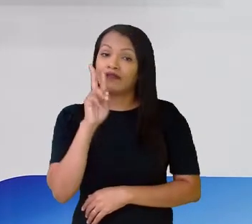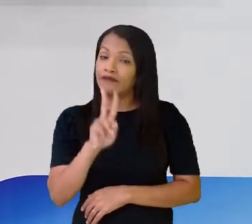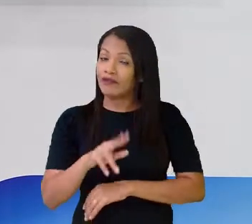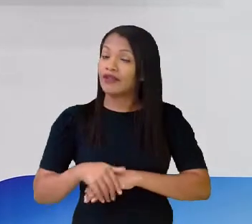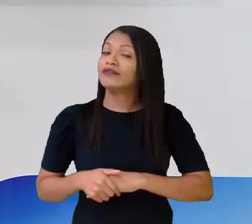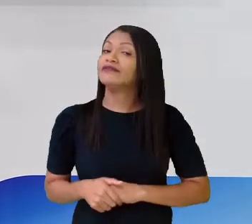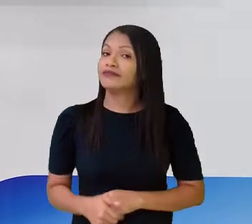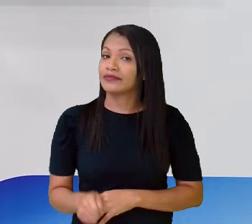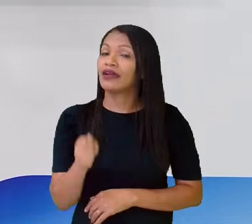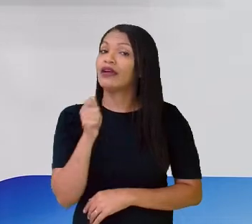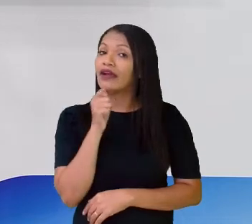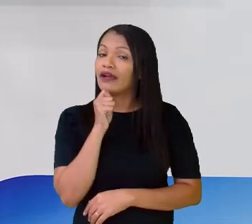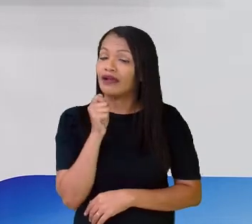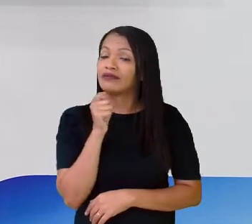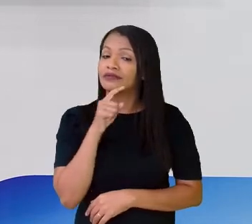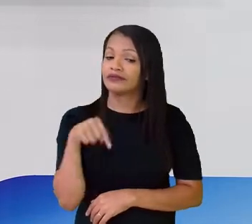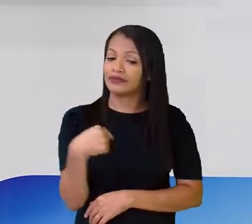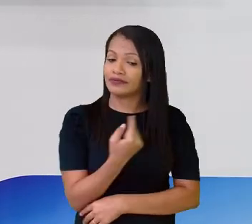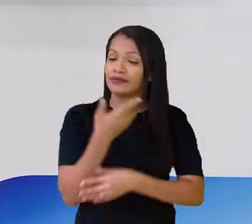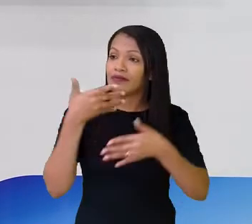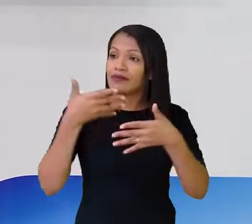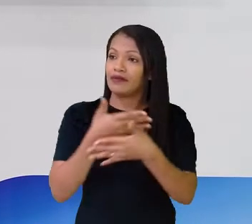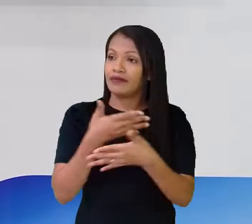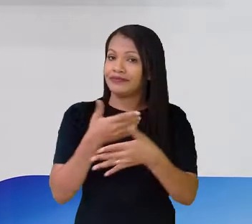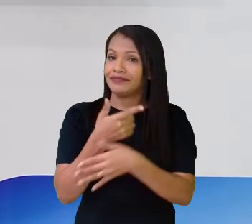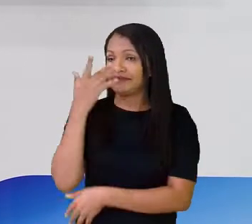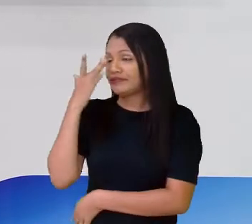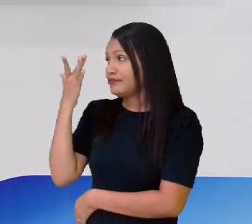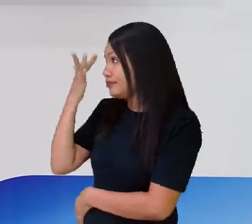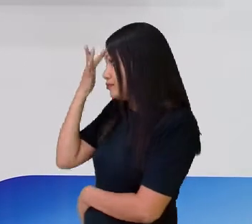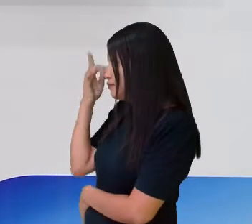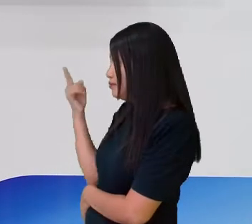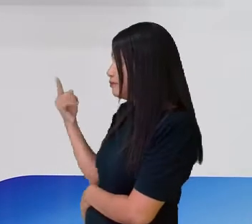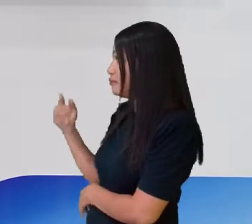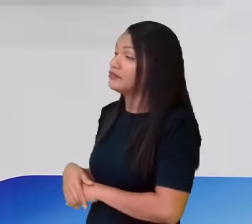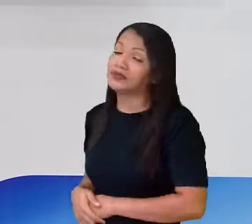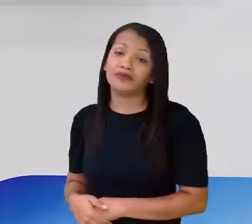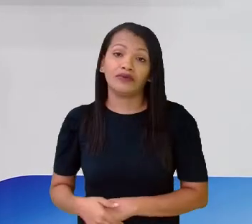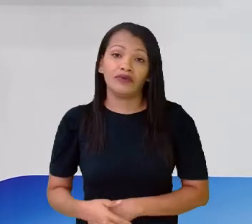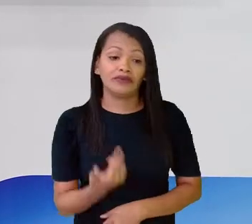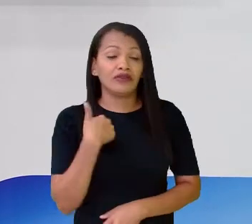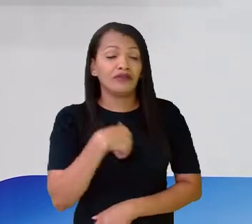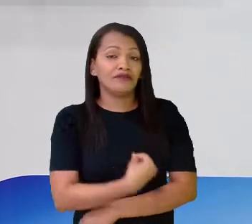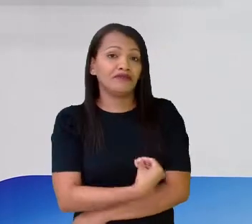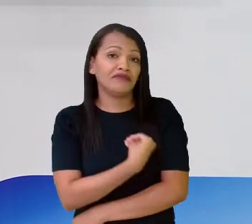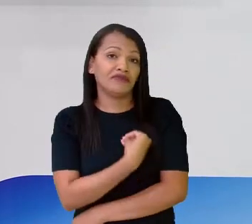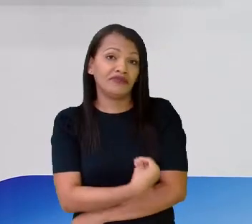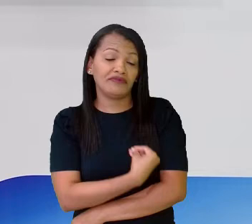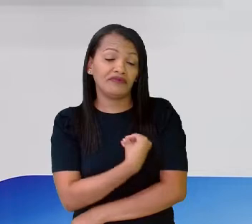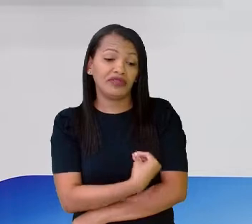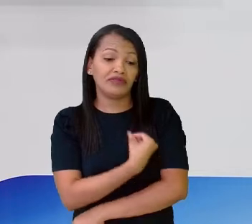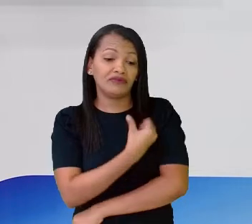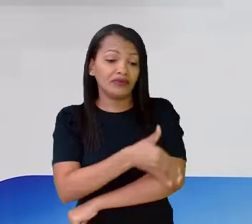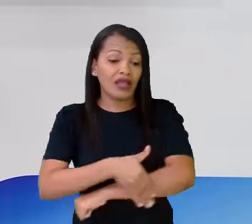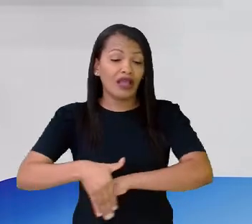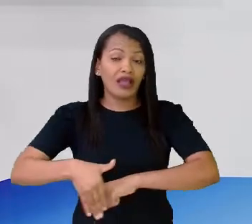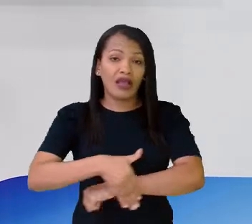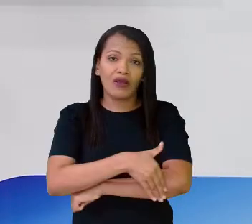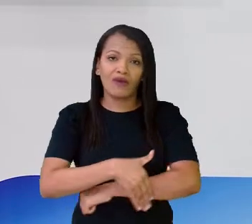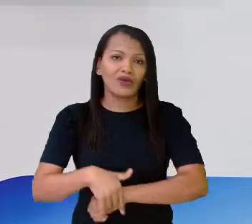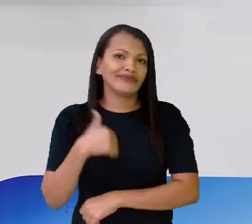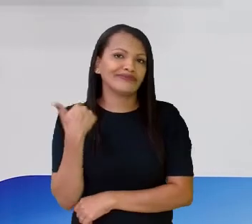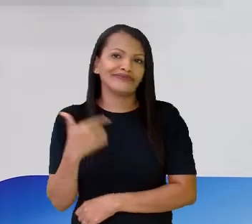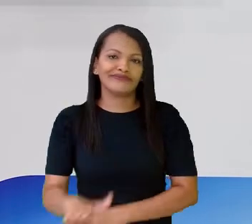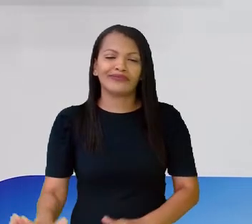muito ainda nas nossas cidades? Olha só, as pessoas sem ter um abrigo, as pessoas sem ter aonde passar a